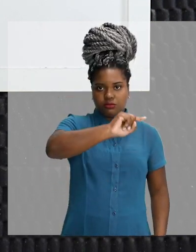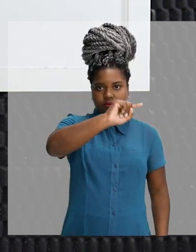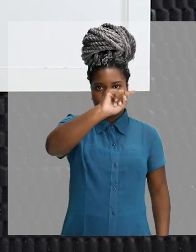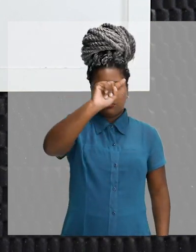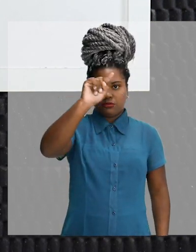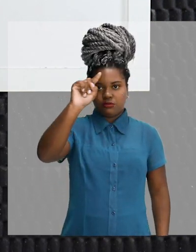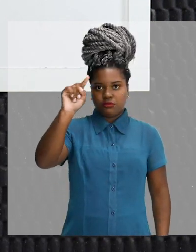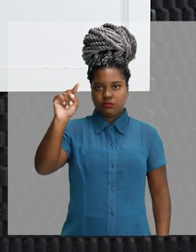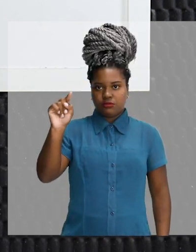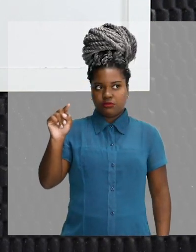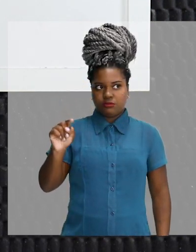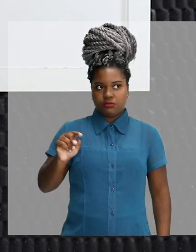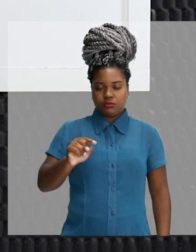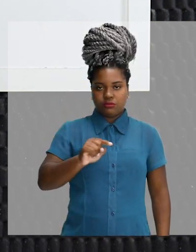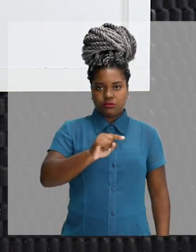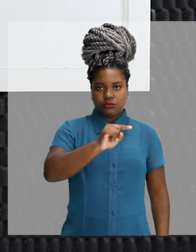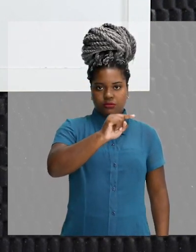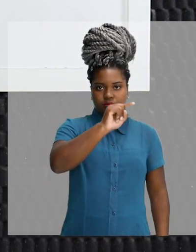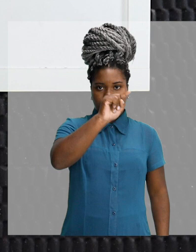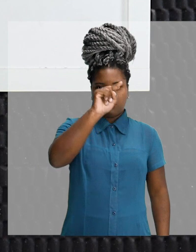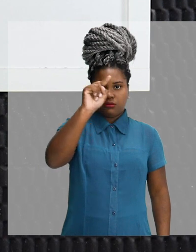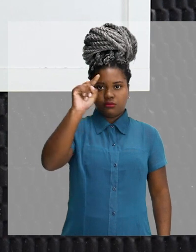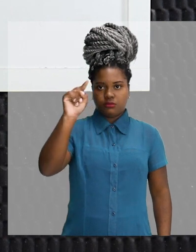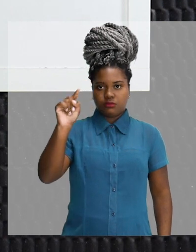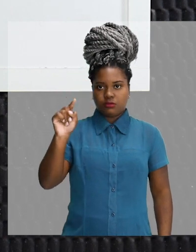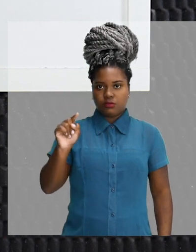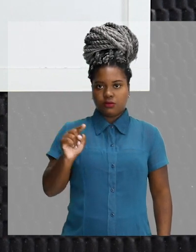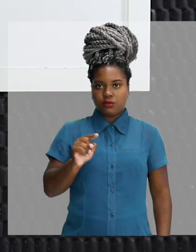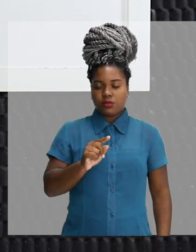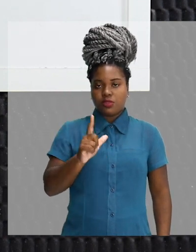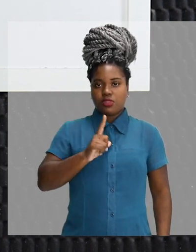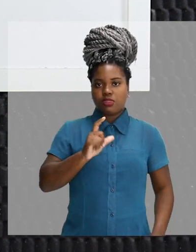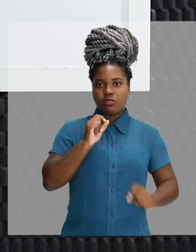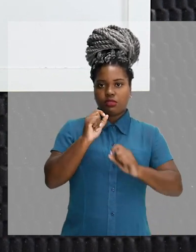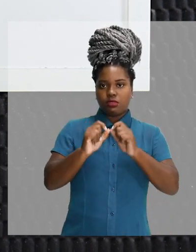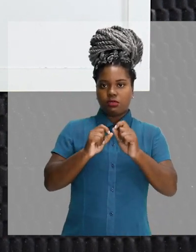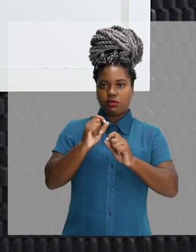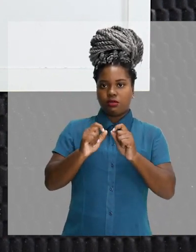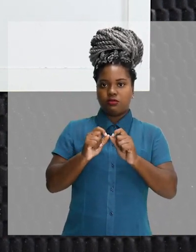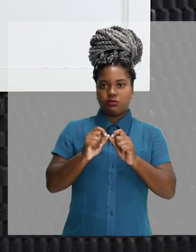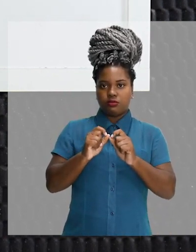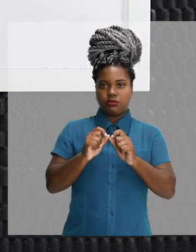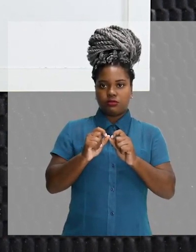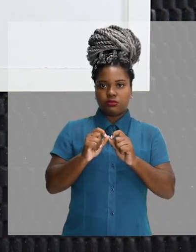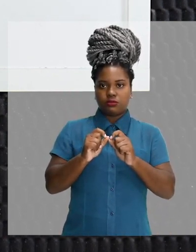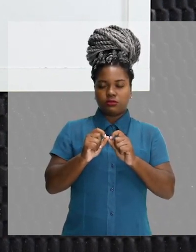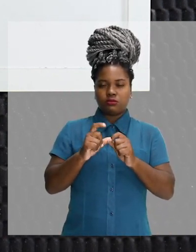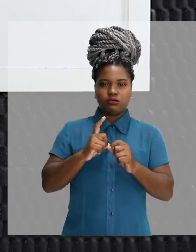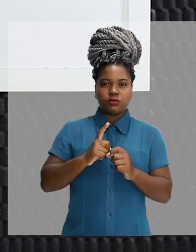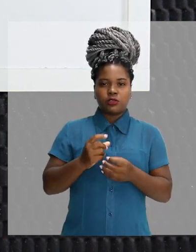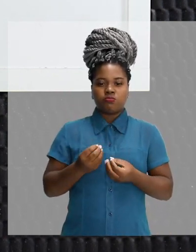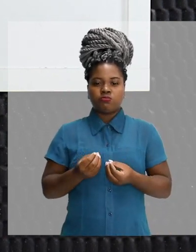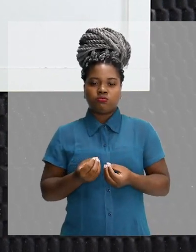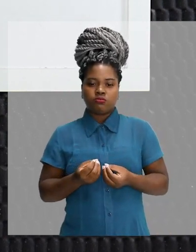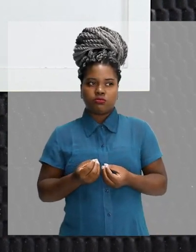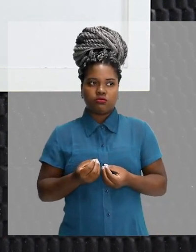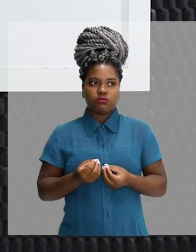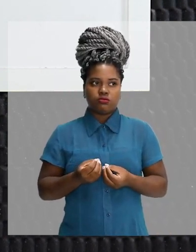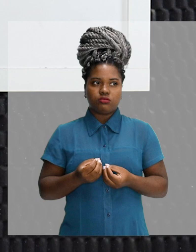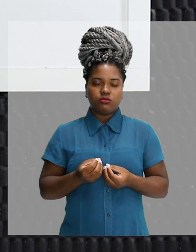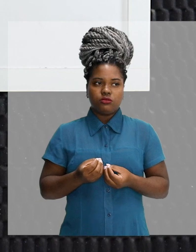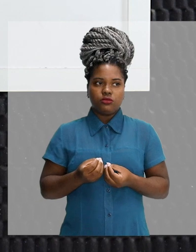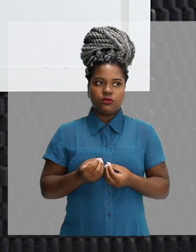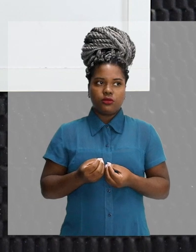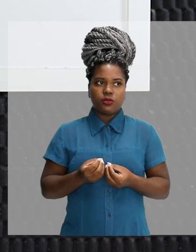um movimento circular. Então nós teremos, vou colocar aqui a partícula em quatro